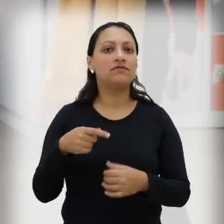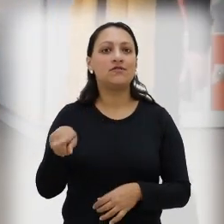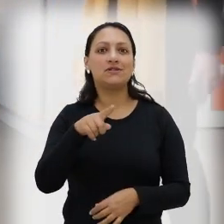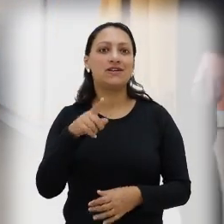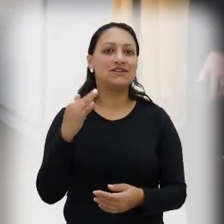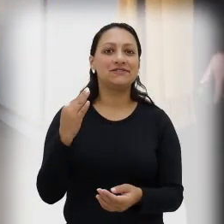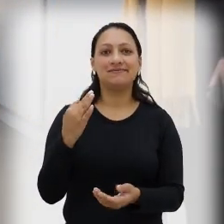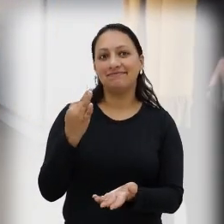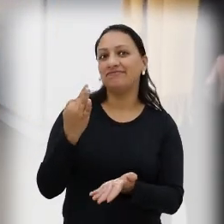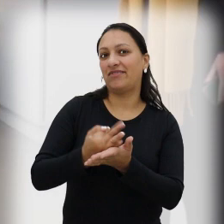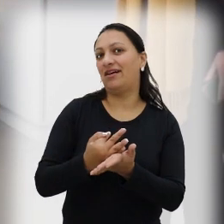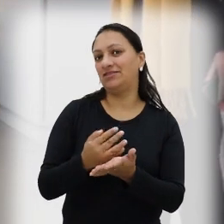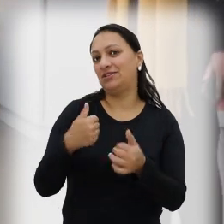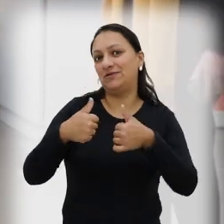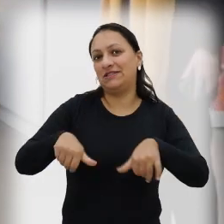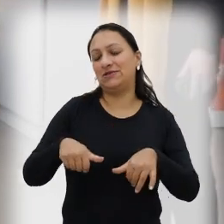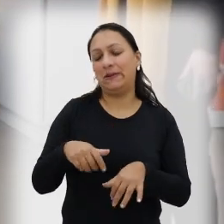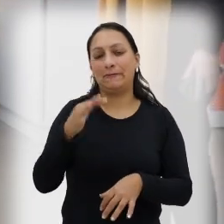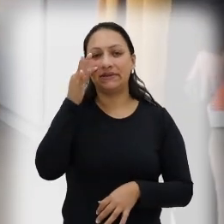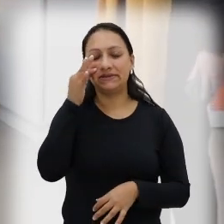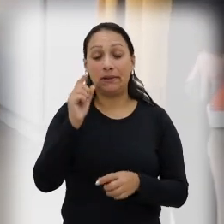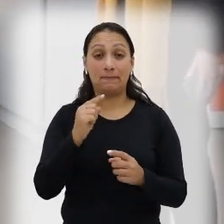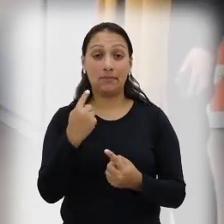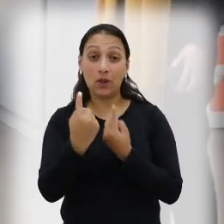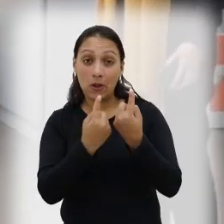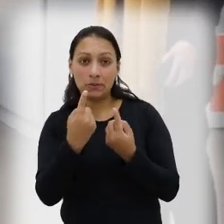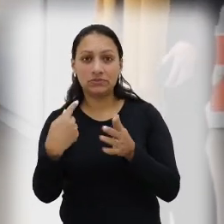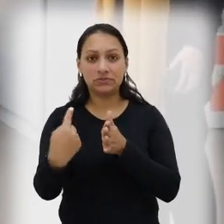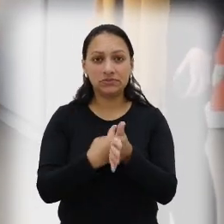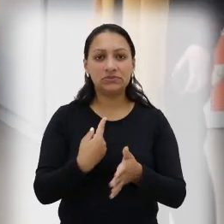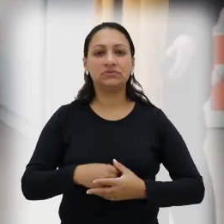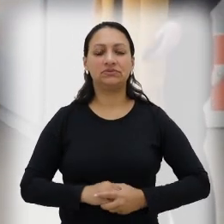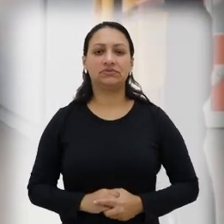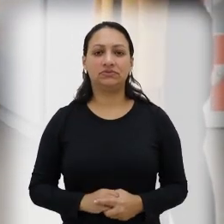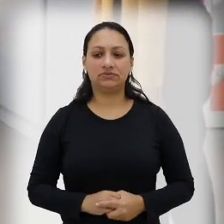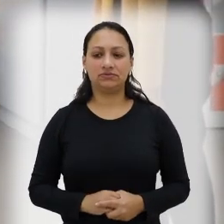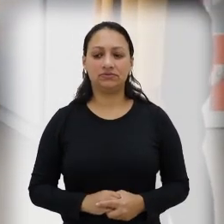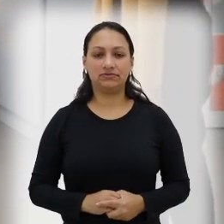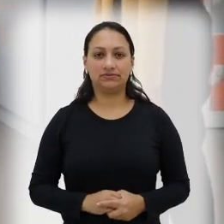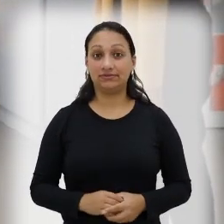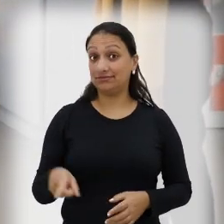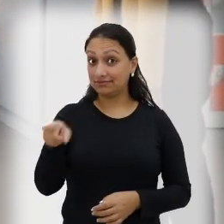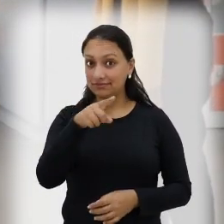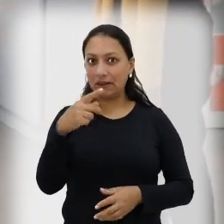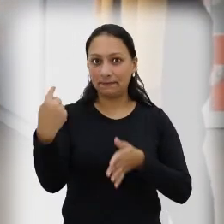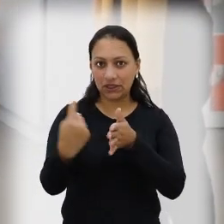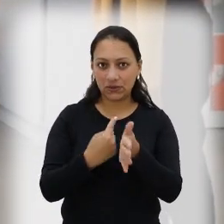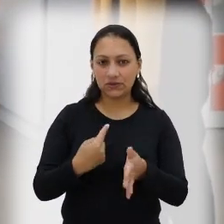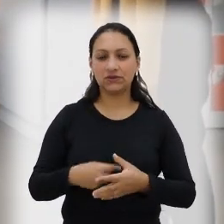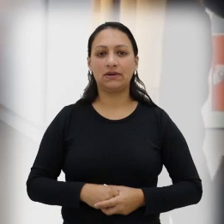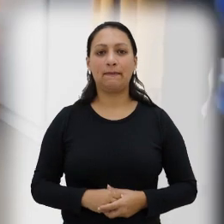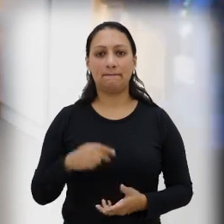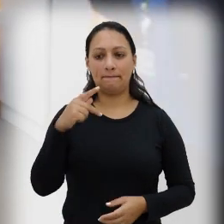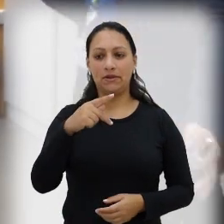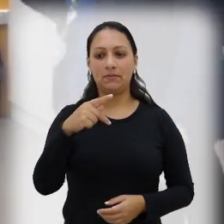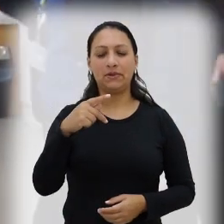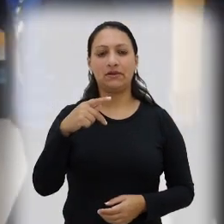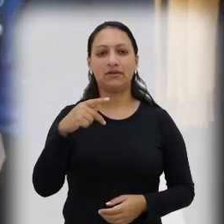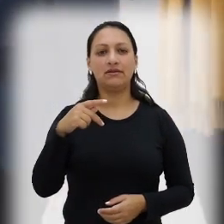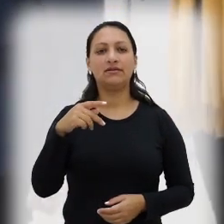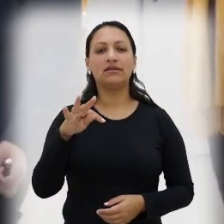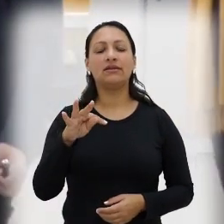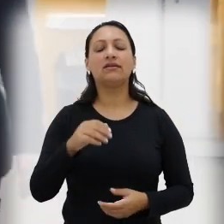presentes. Isso aí. Legal. Mais alguma pergunta? Pessoal, perguntem. Esse PPT, por